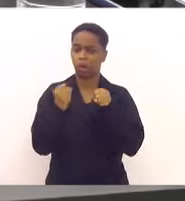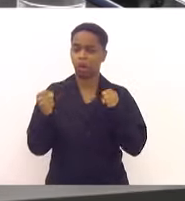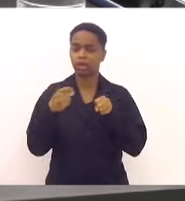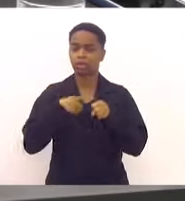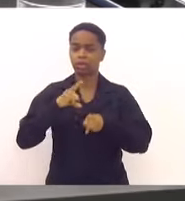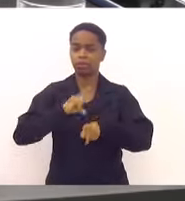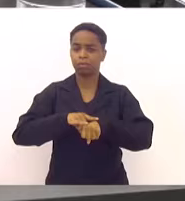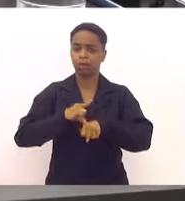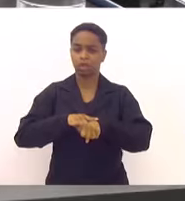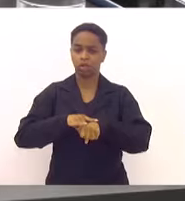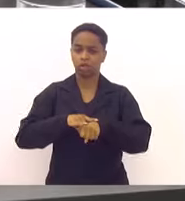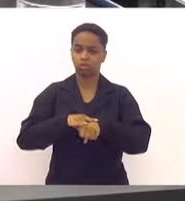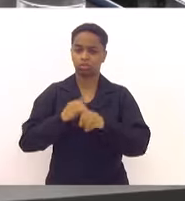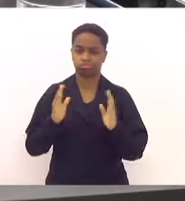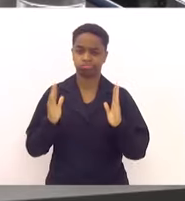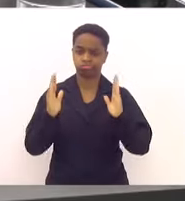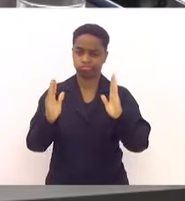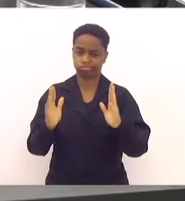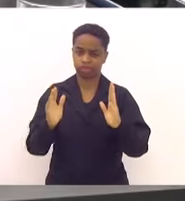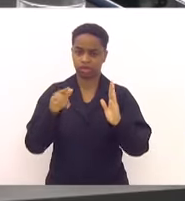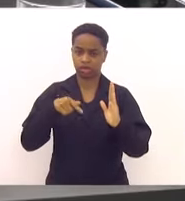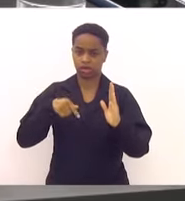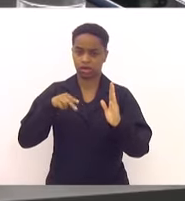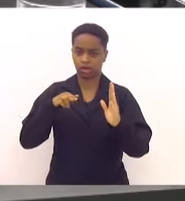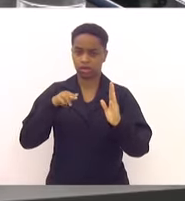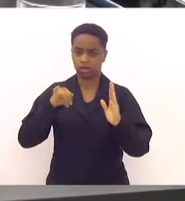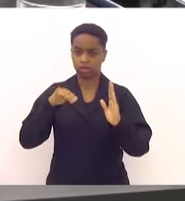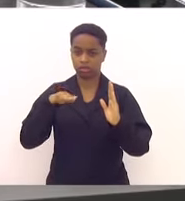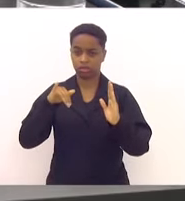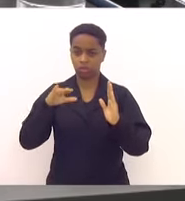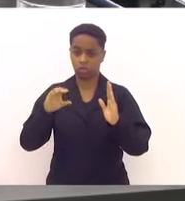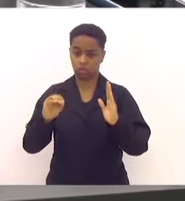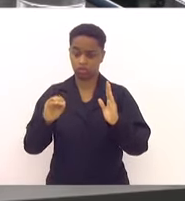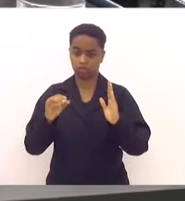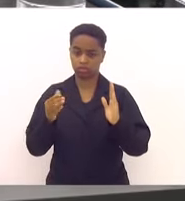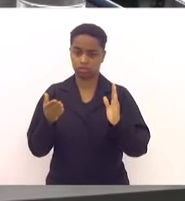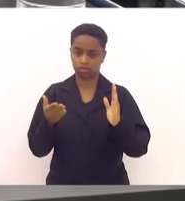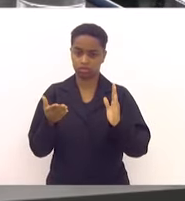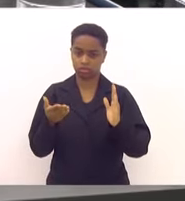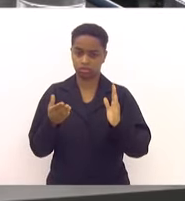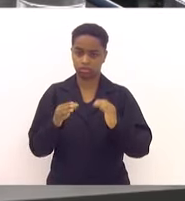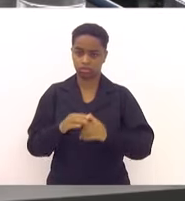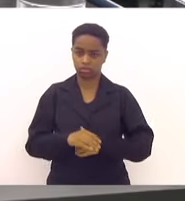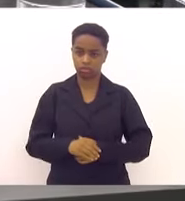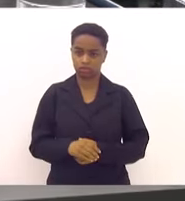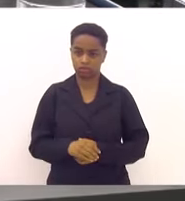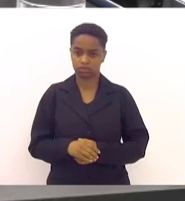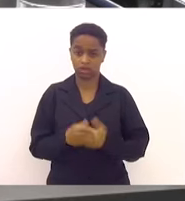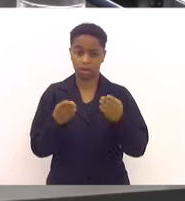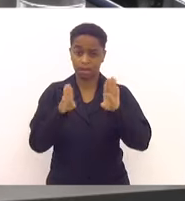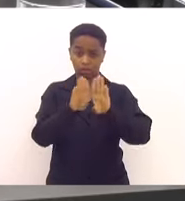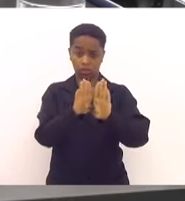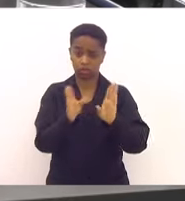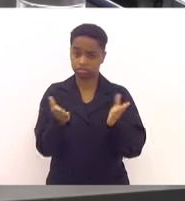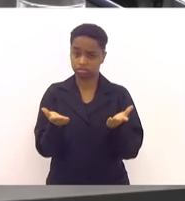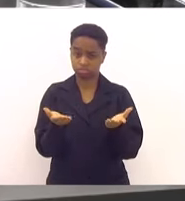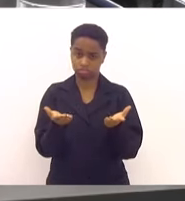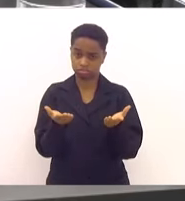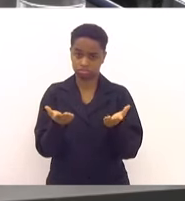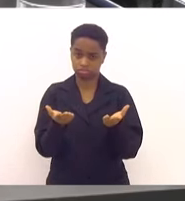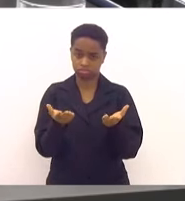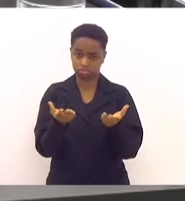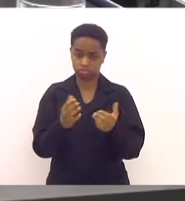banheiros químicos, por exemplo. Então, porta fechada. O quê? A porta é fechada, banheiro